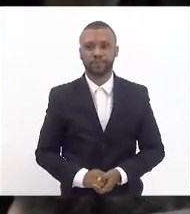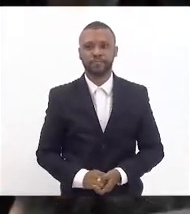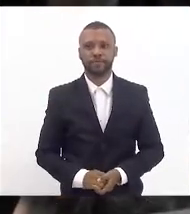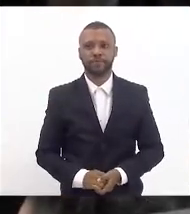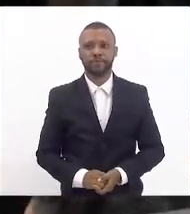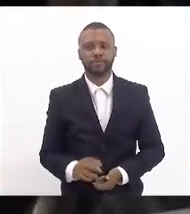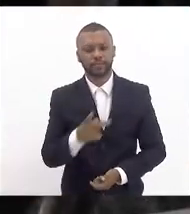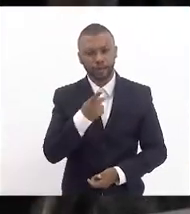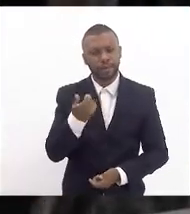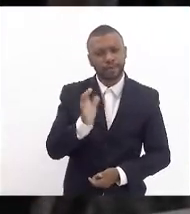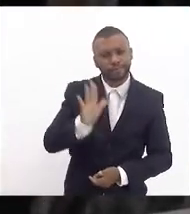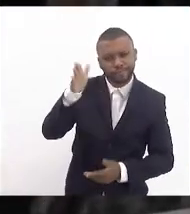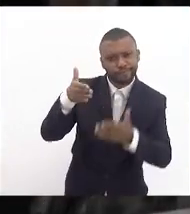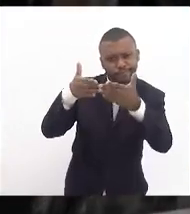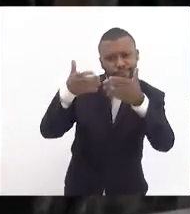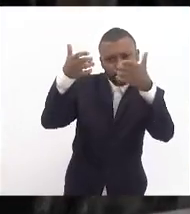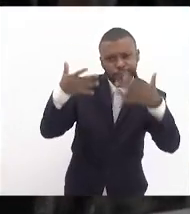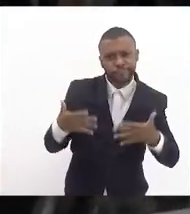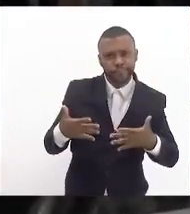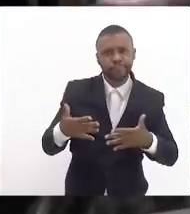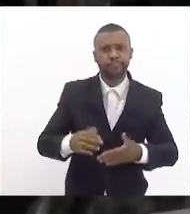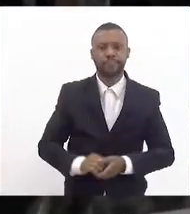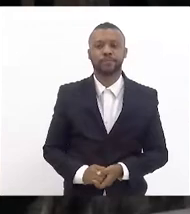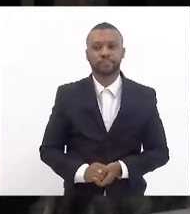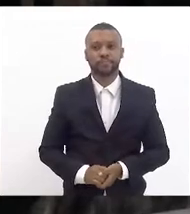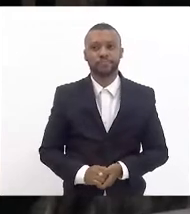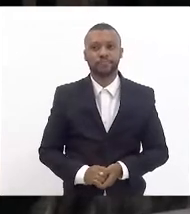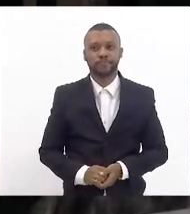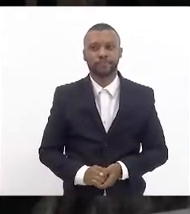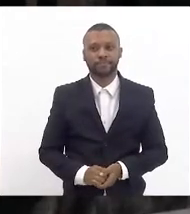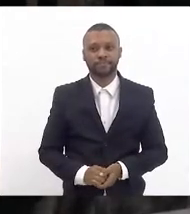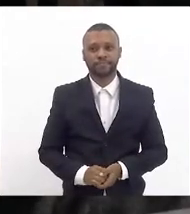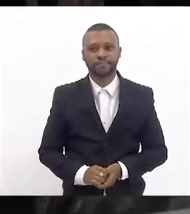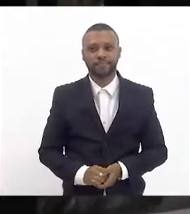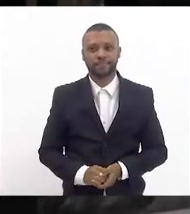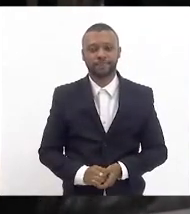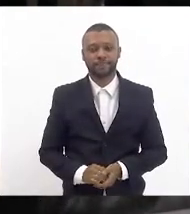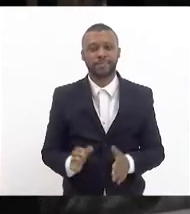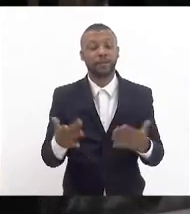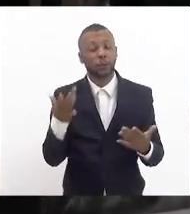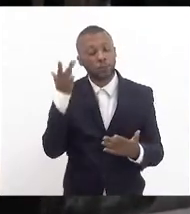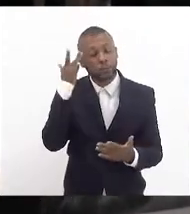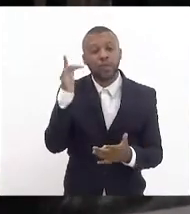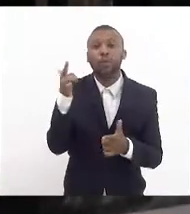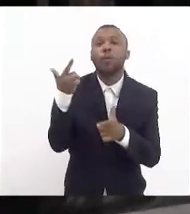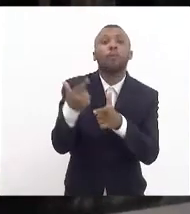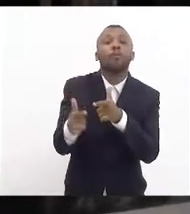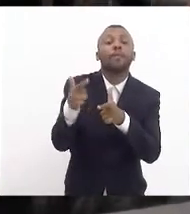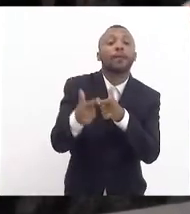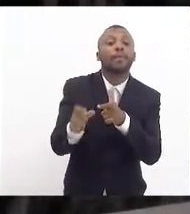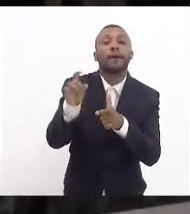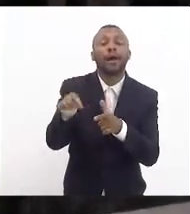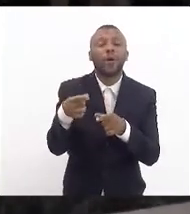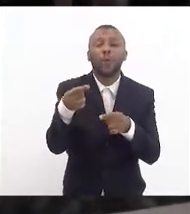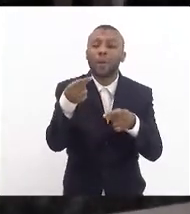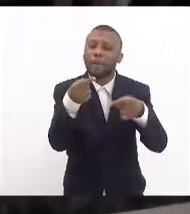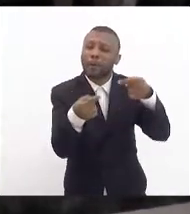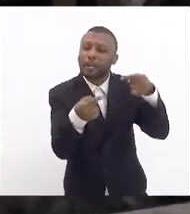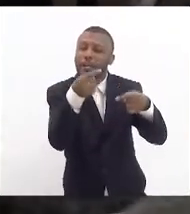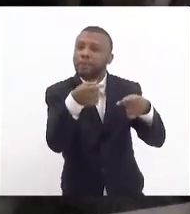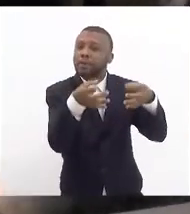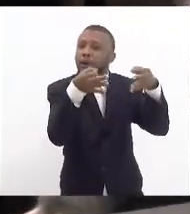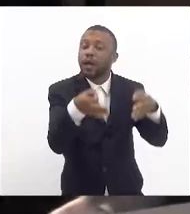Presidente, posso fazer a questão de ordem, presidente? Eu não sei se o problema aqui é o politicamente correto, mas